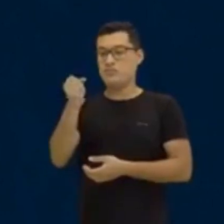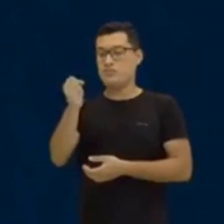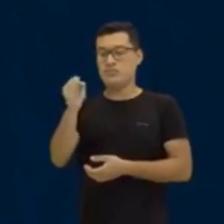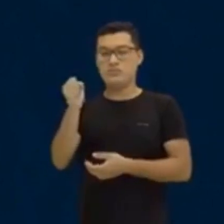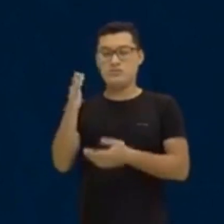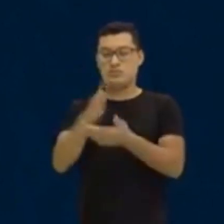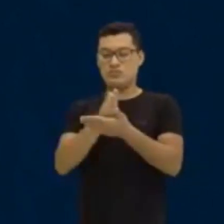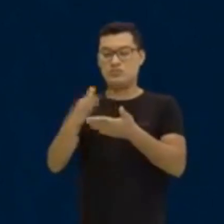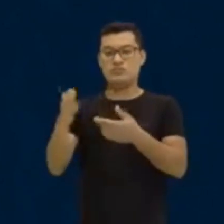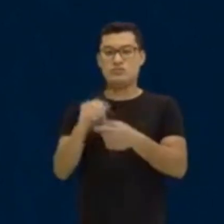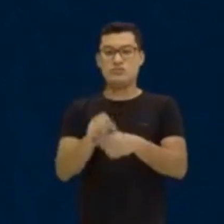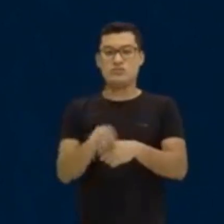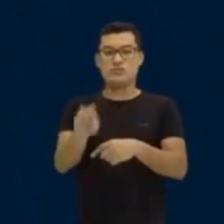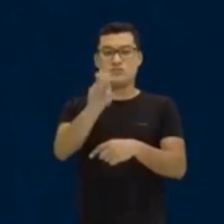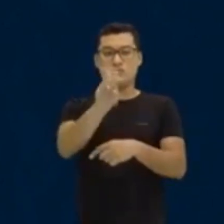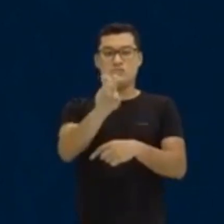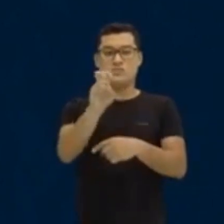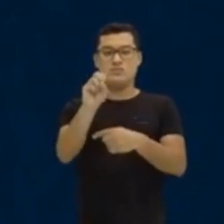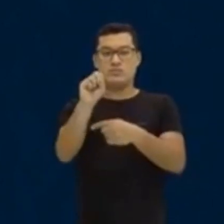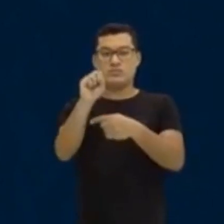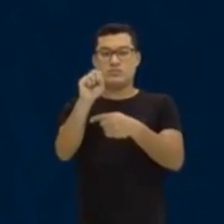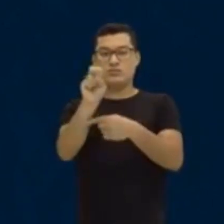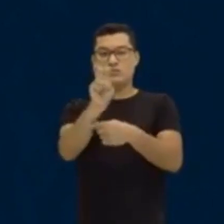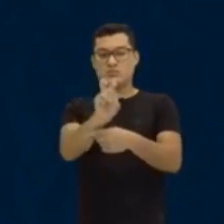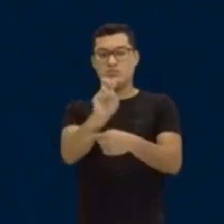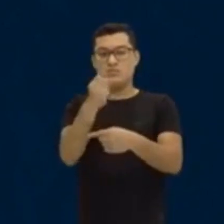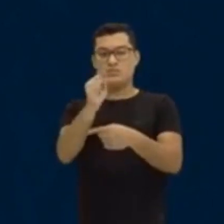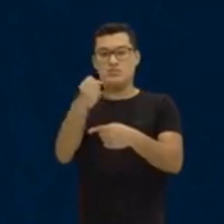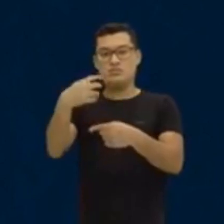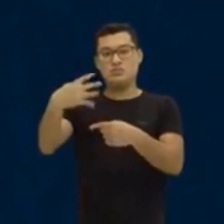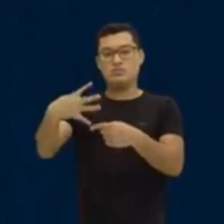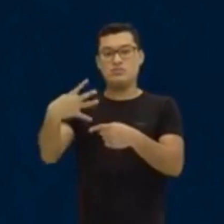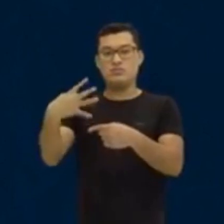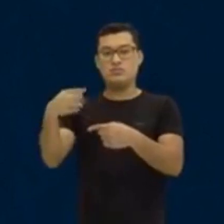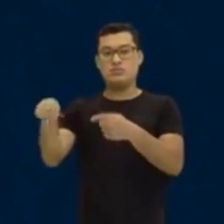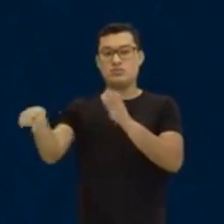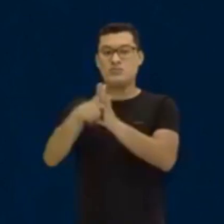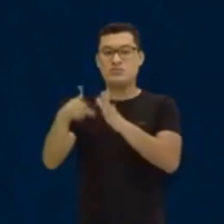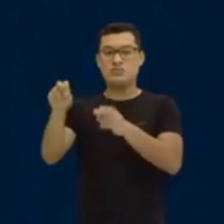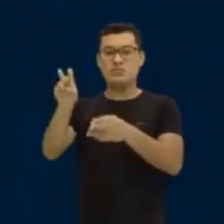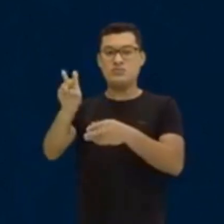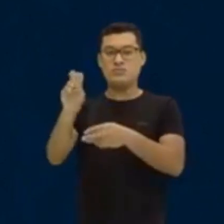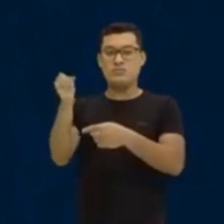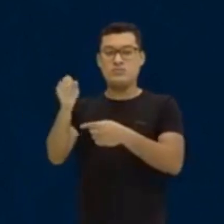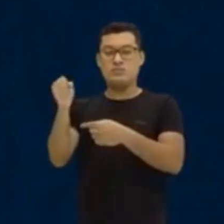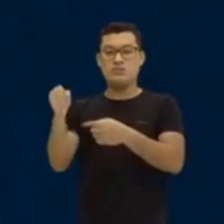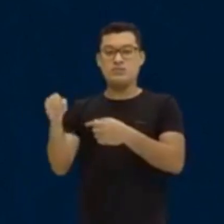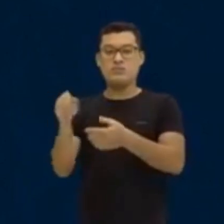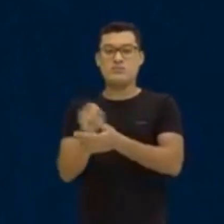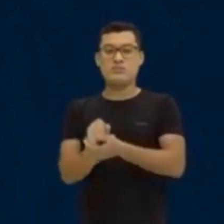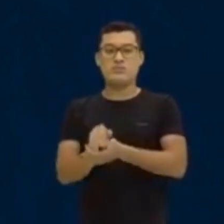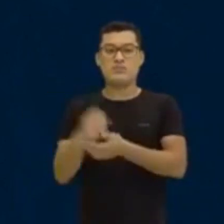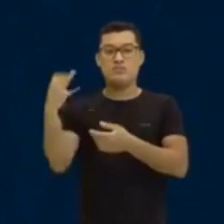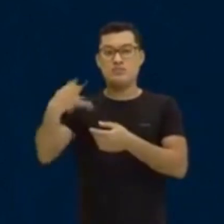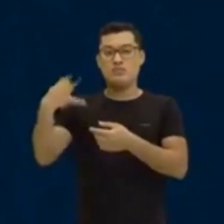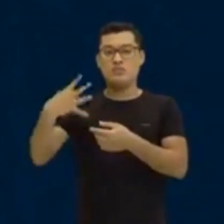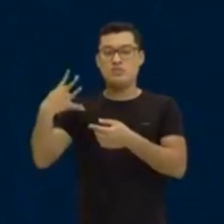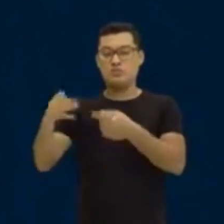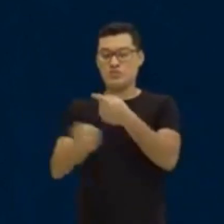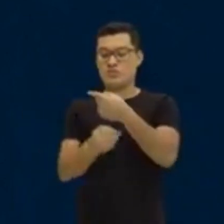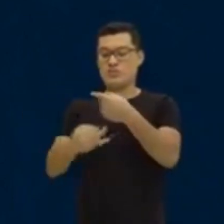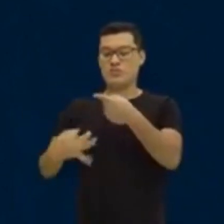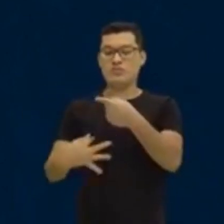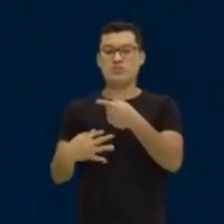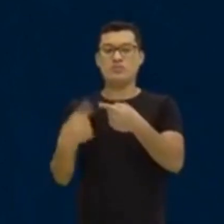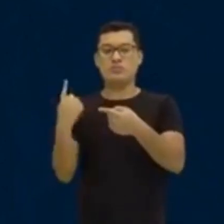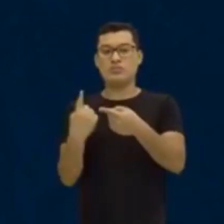Sobre... Vamos lá de novo. Quantos números estão se repetindo? 1, 2, 3... Ah, não. Só se repete o 4. Só se repete um